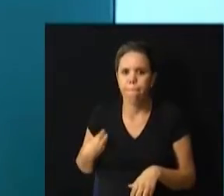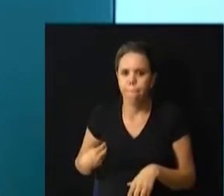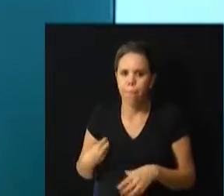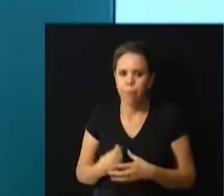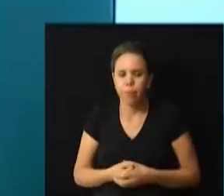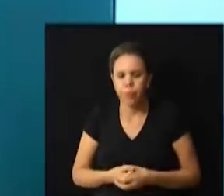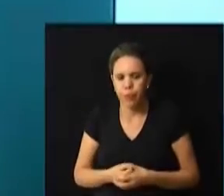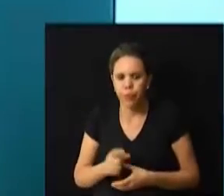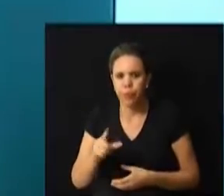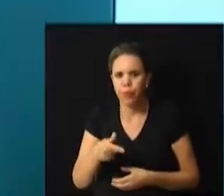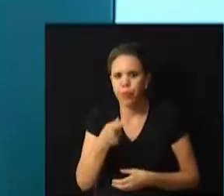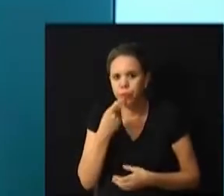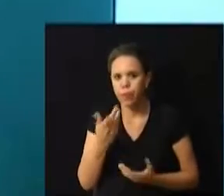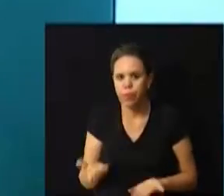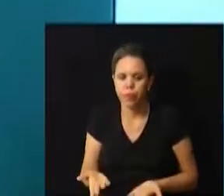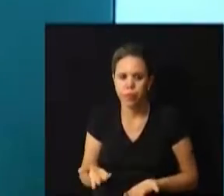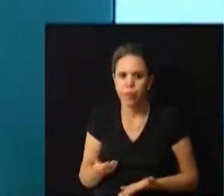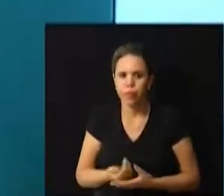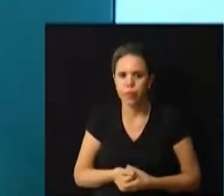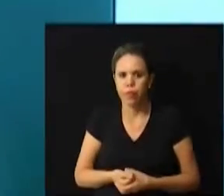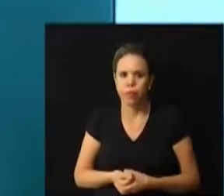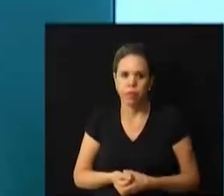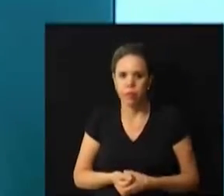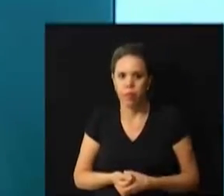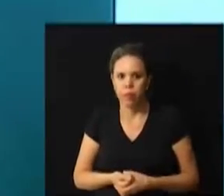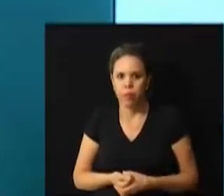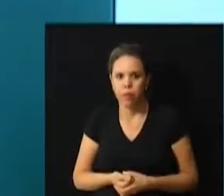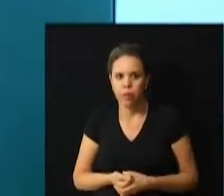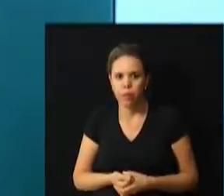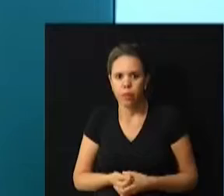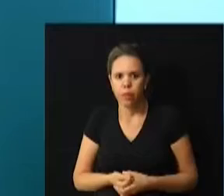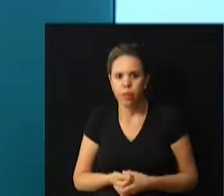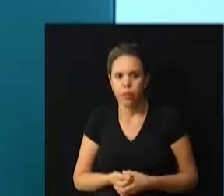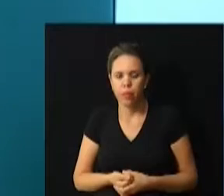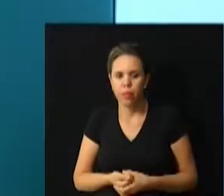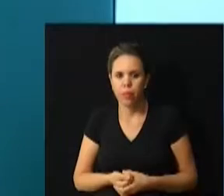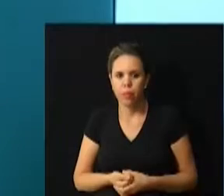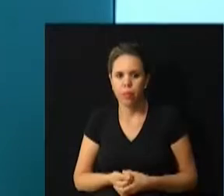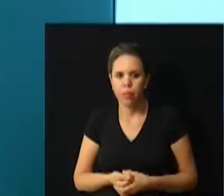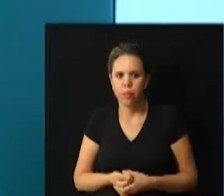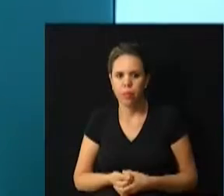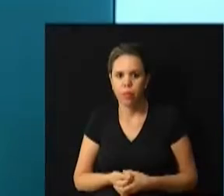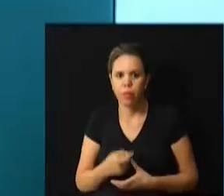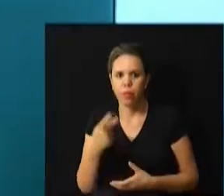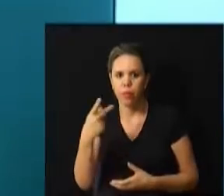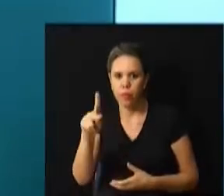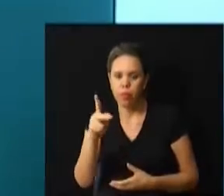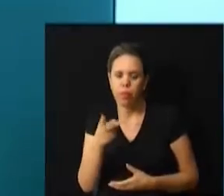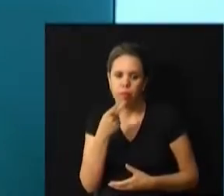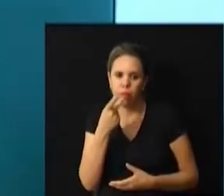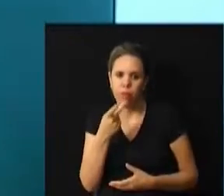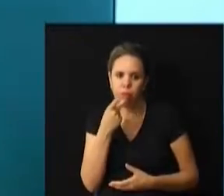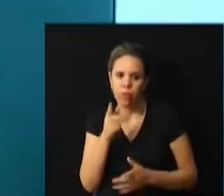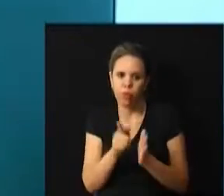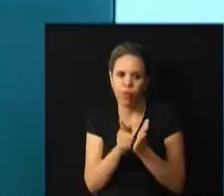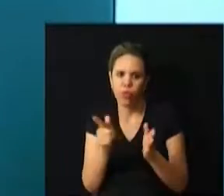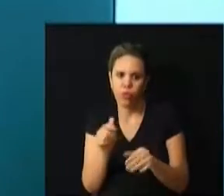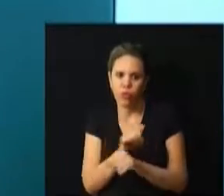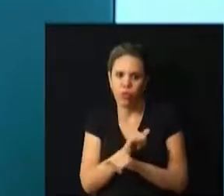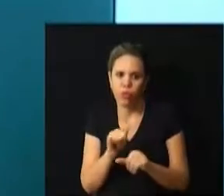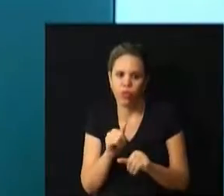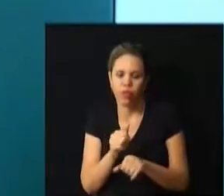vida. Aí eu vou jogar um pouquinho da brasa para sua sardinha aí, que é